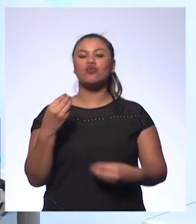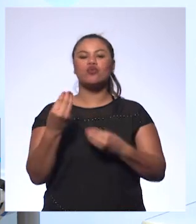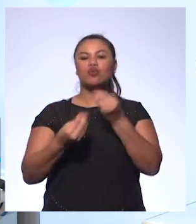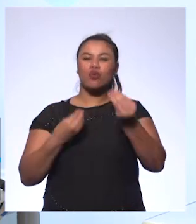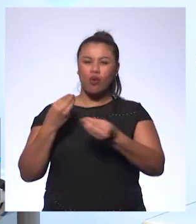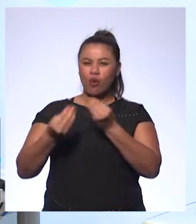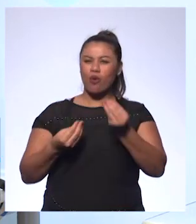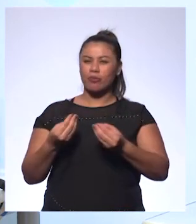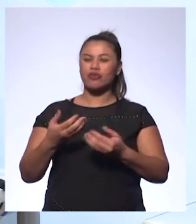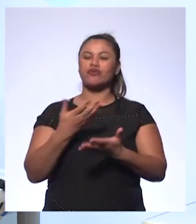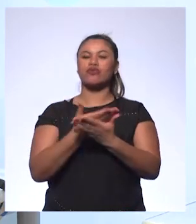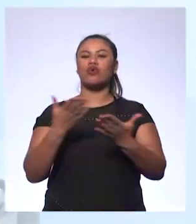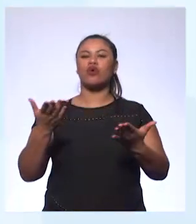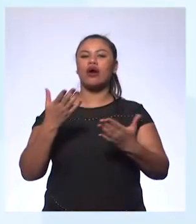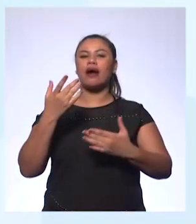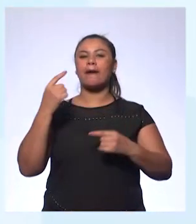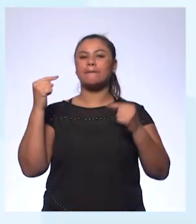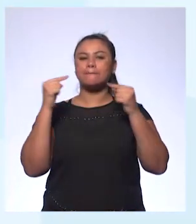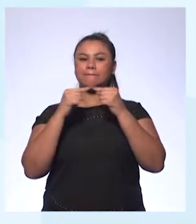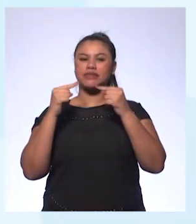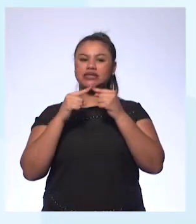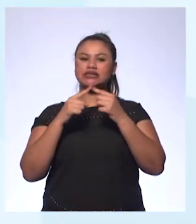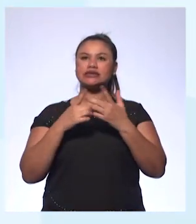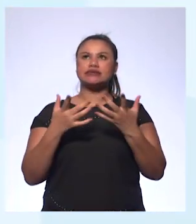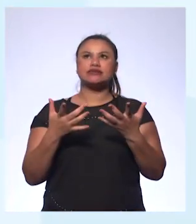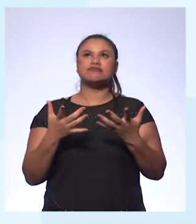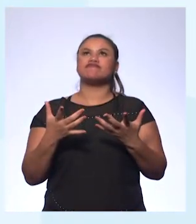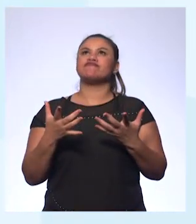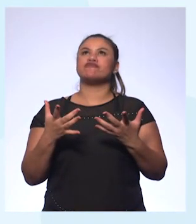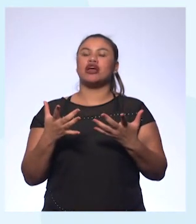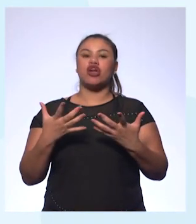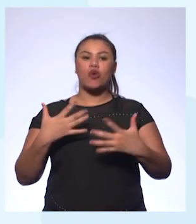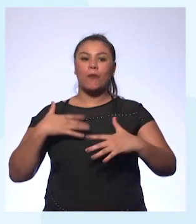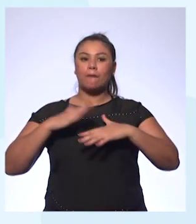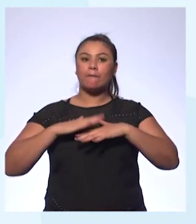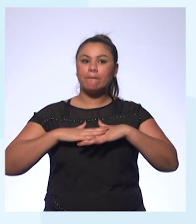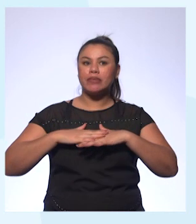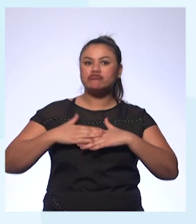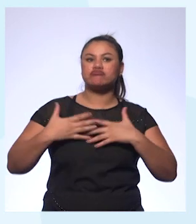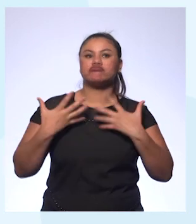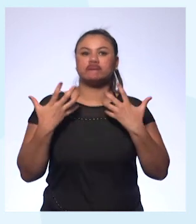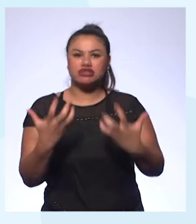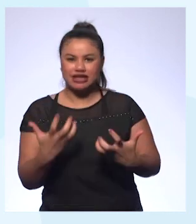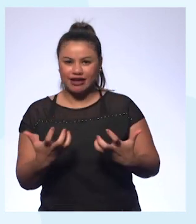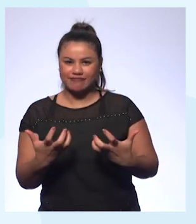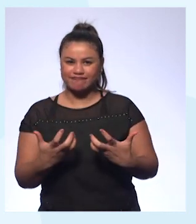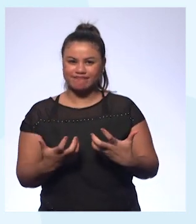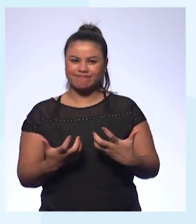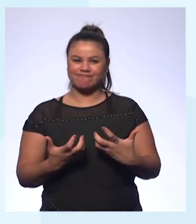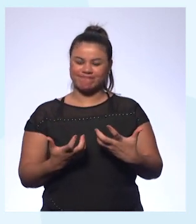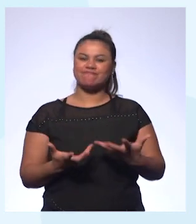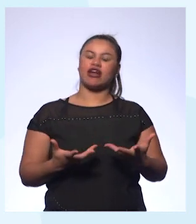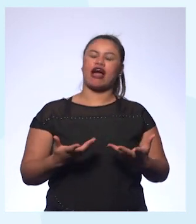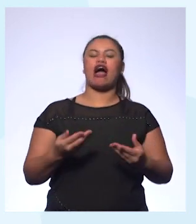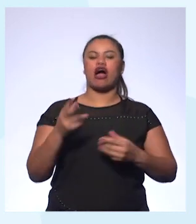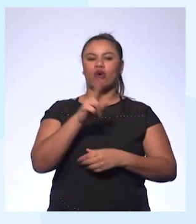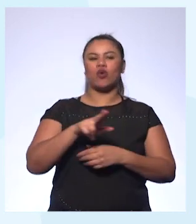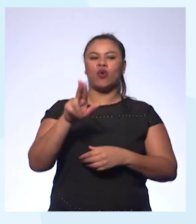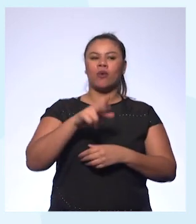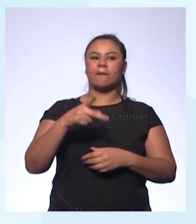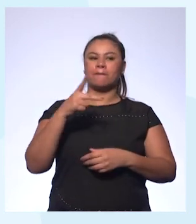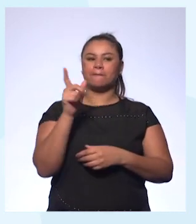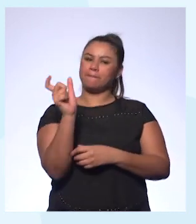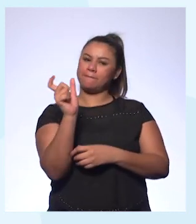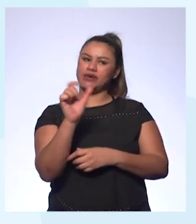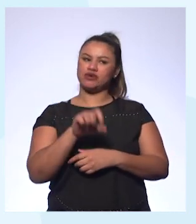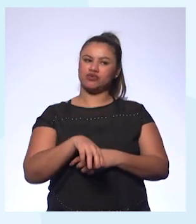na tela quando você tiver intenção de fazer alguma coisa o próximo slide quando tiver intenção de fazer alguma coisa você usou